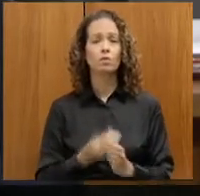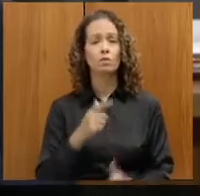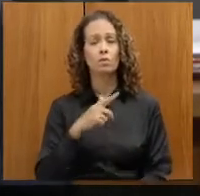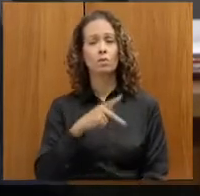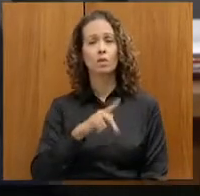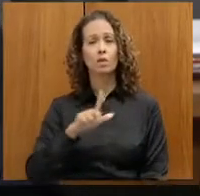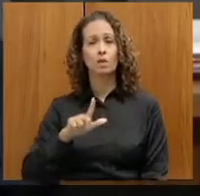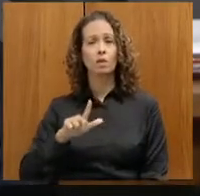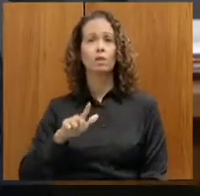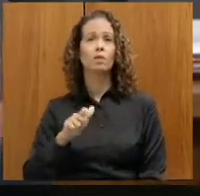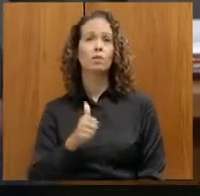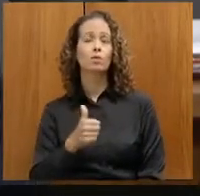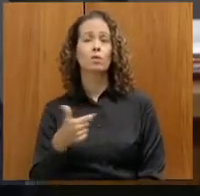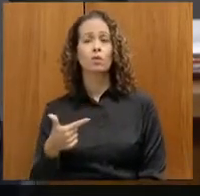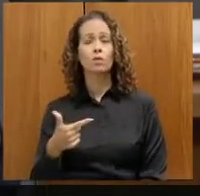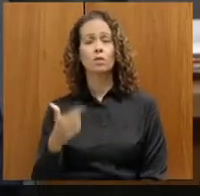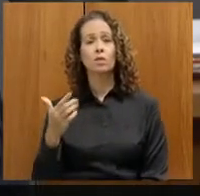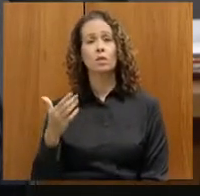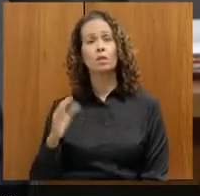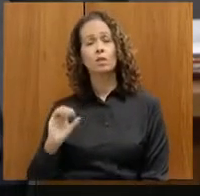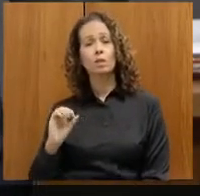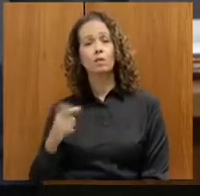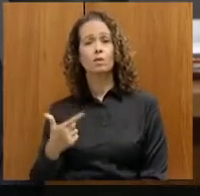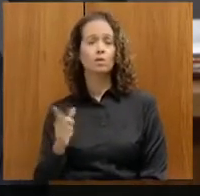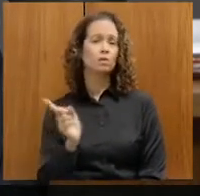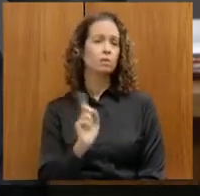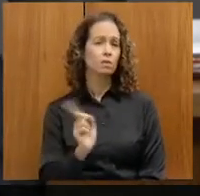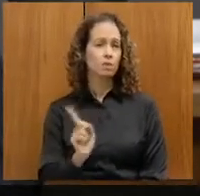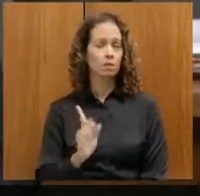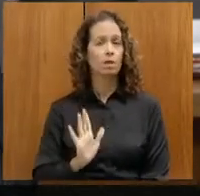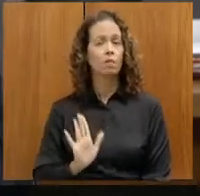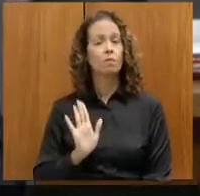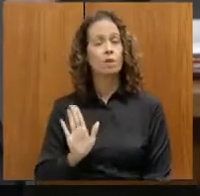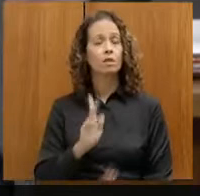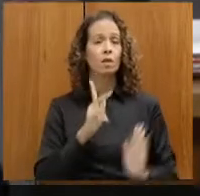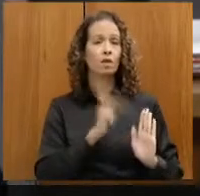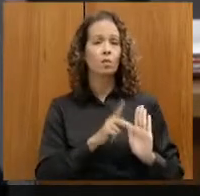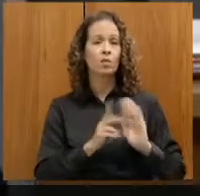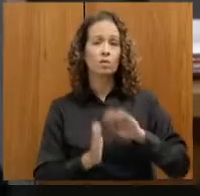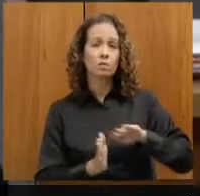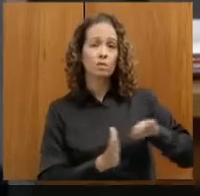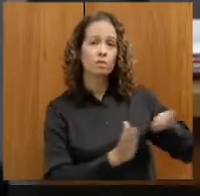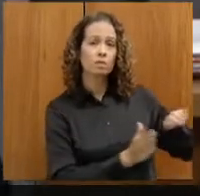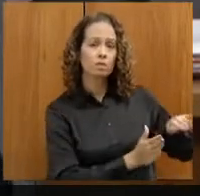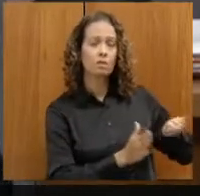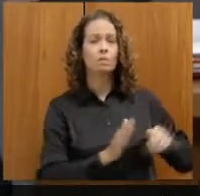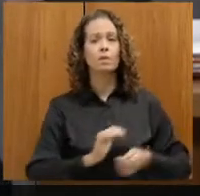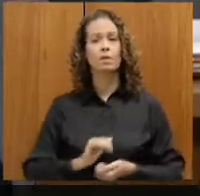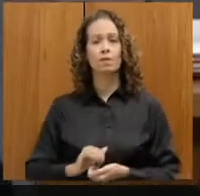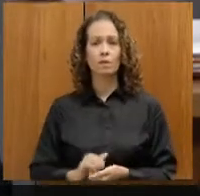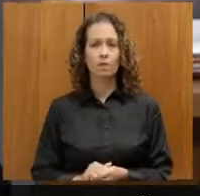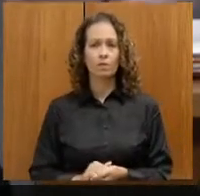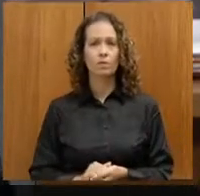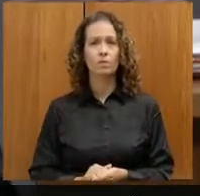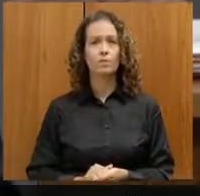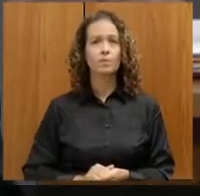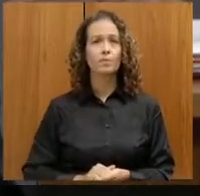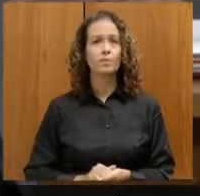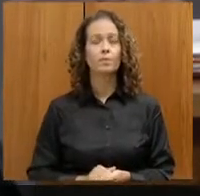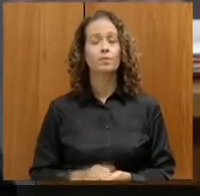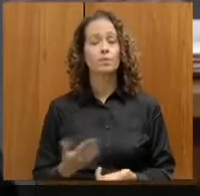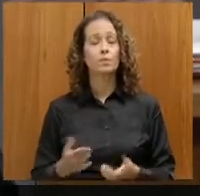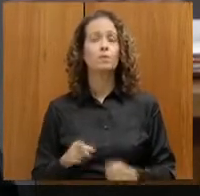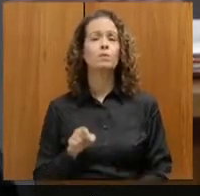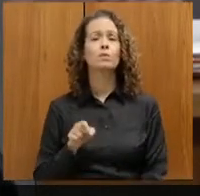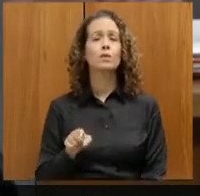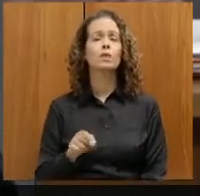1202 não é um processo um projeto a parte a reforma do Servidor então não está incluído no pele 202